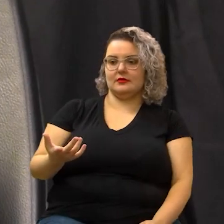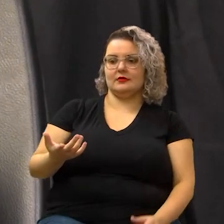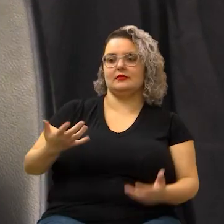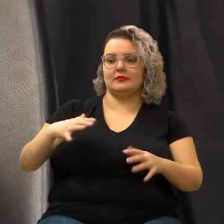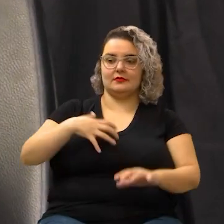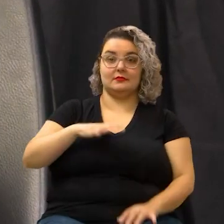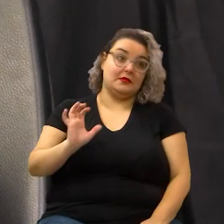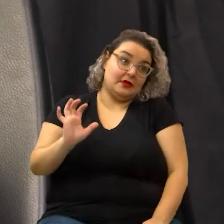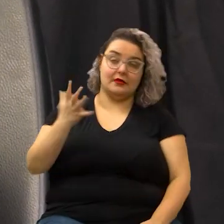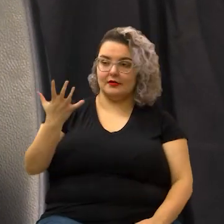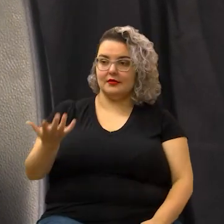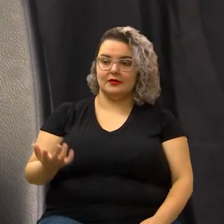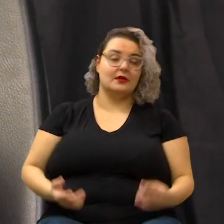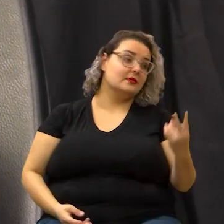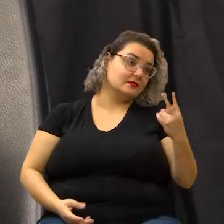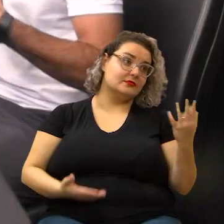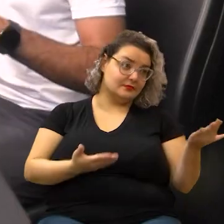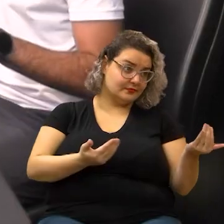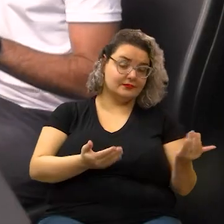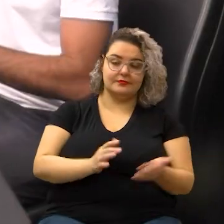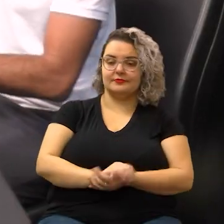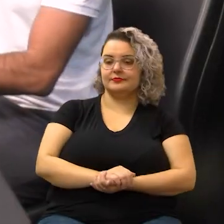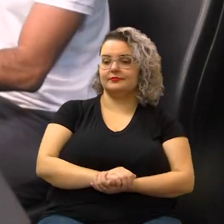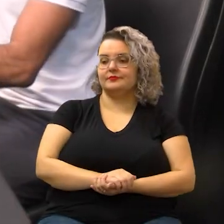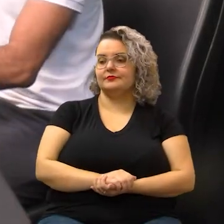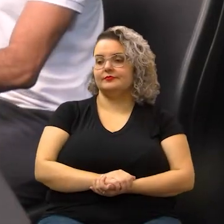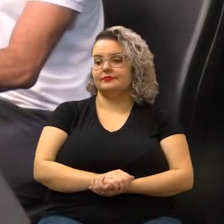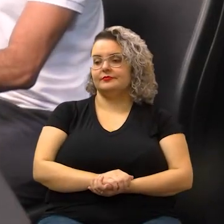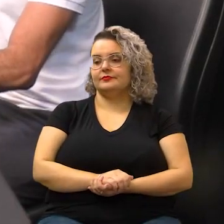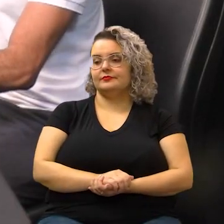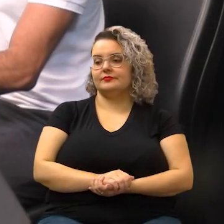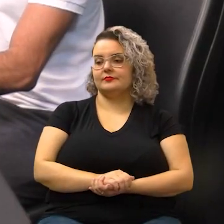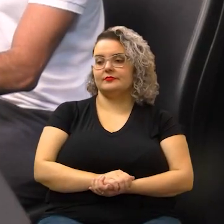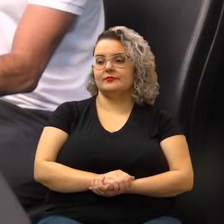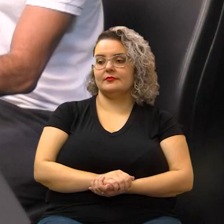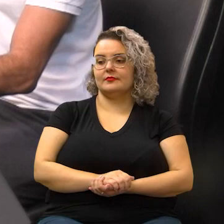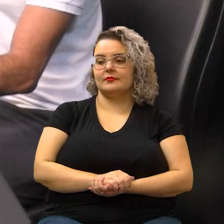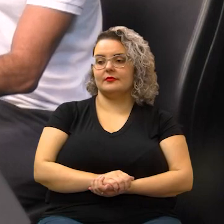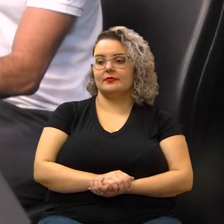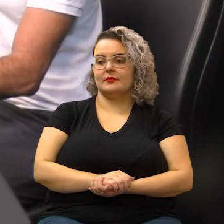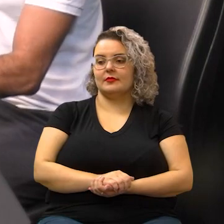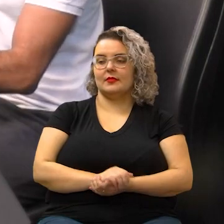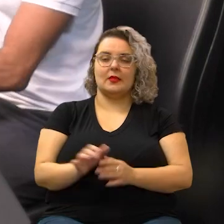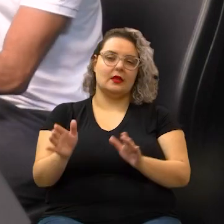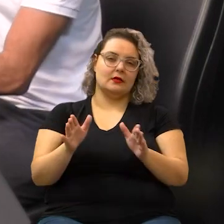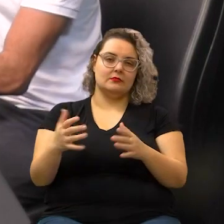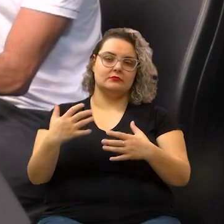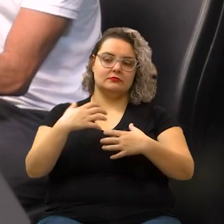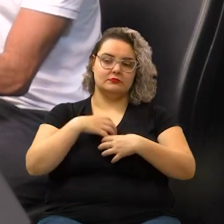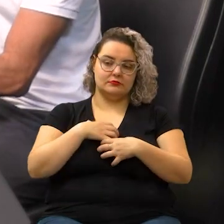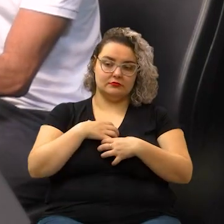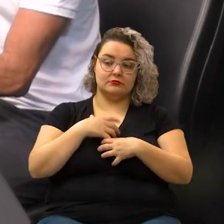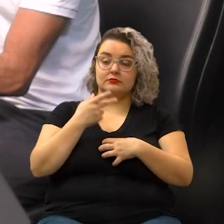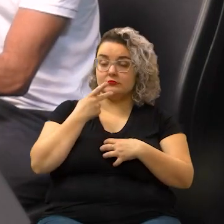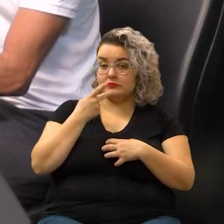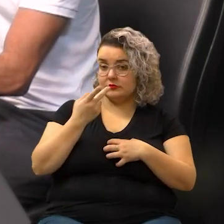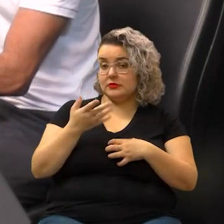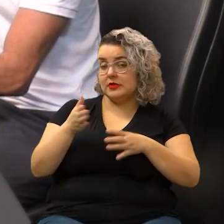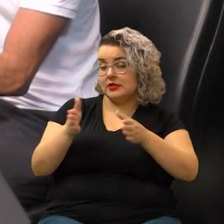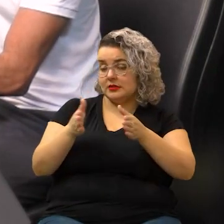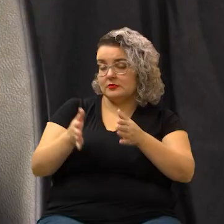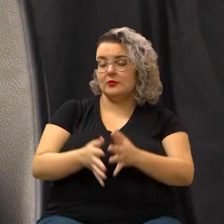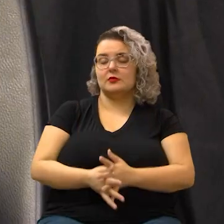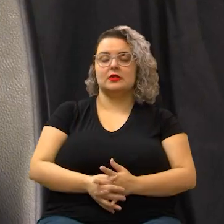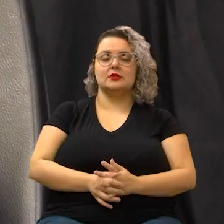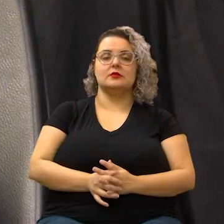gente não gostaria que fosse assim, mas foi... jovens, né? Como que? E aí, ela tava mais assim, emocionalmente